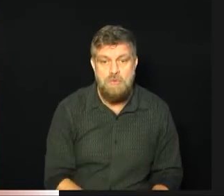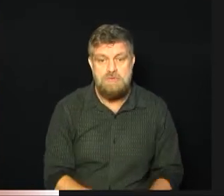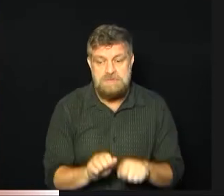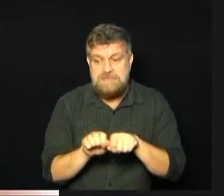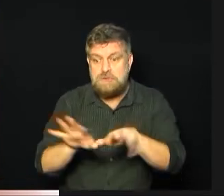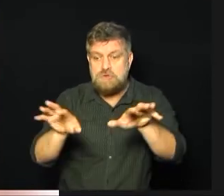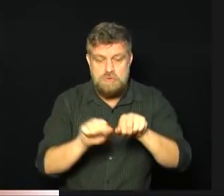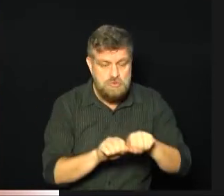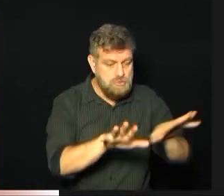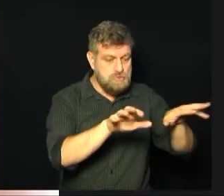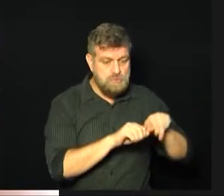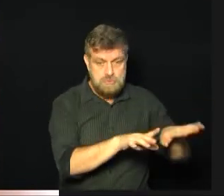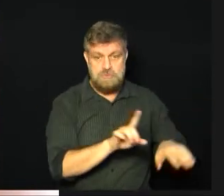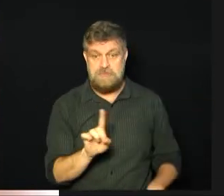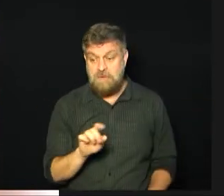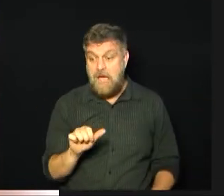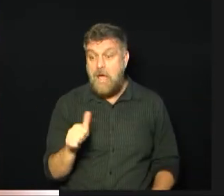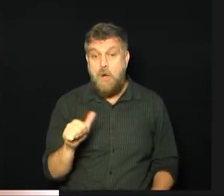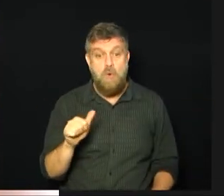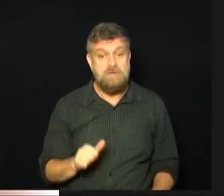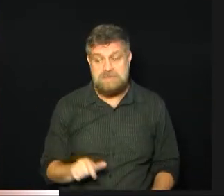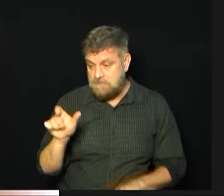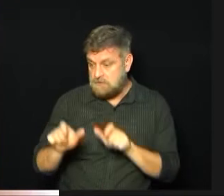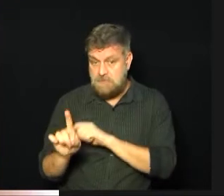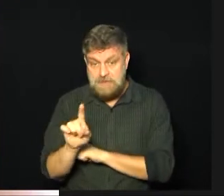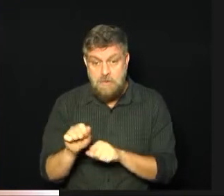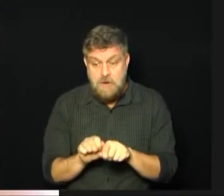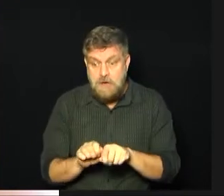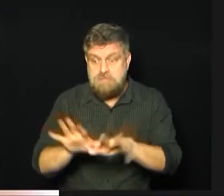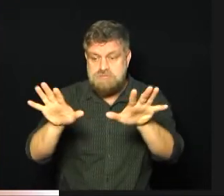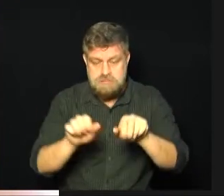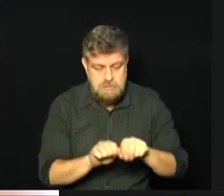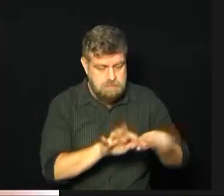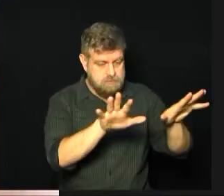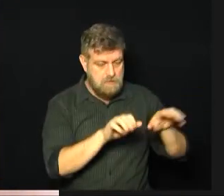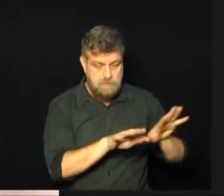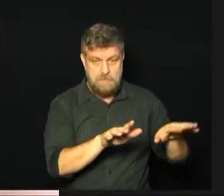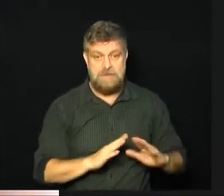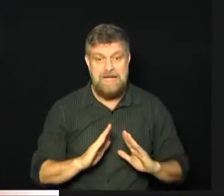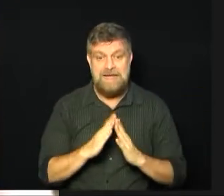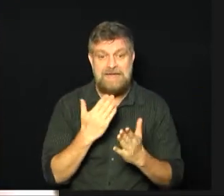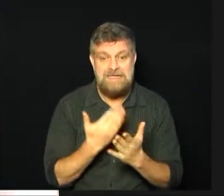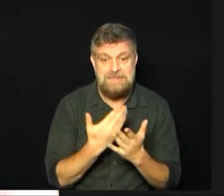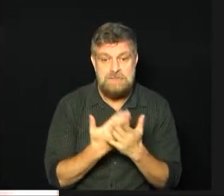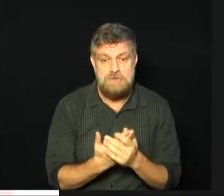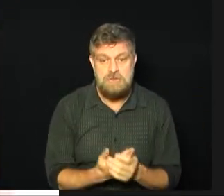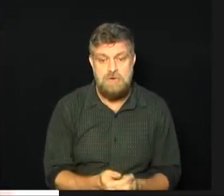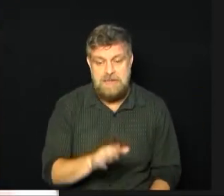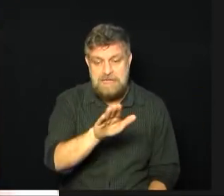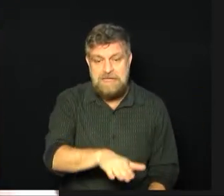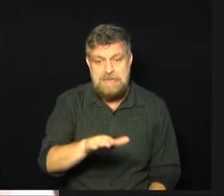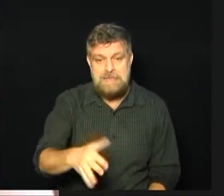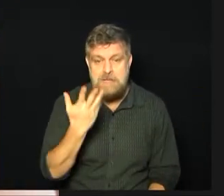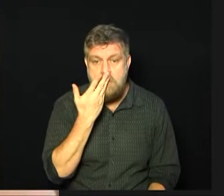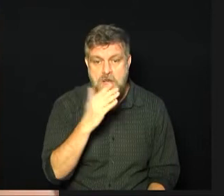casos, né? Então, a gente teve 11 surtos até o momento em escolas de educação infantil